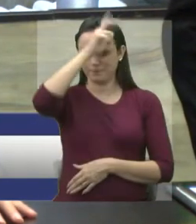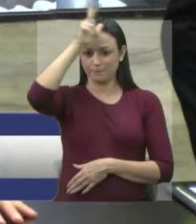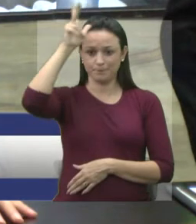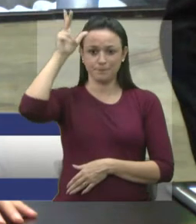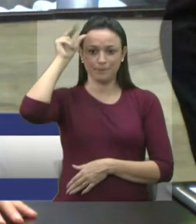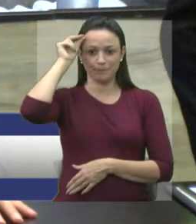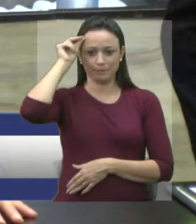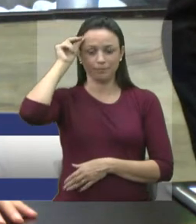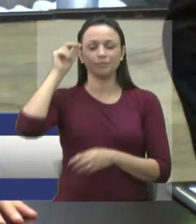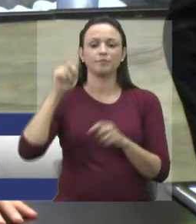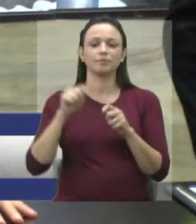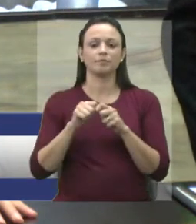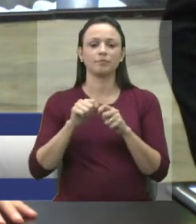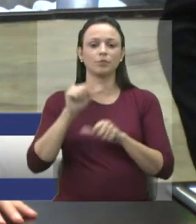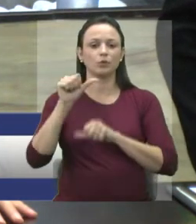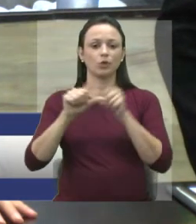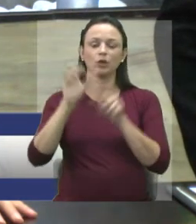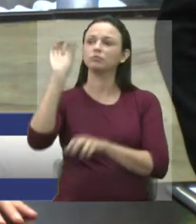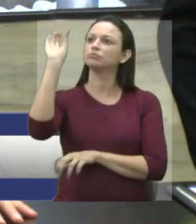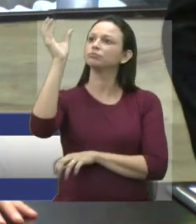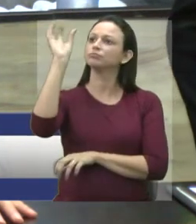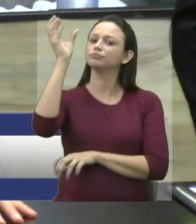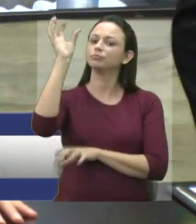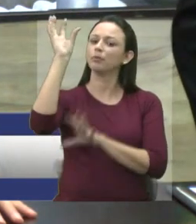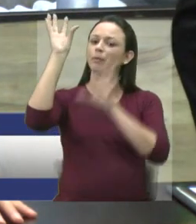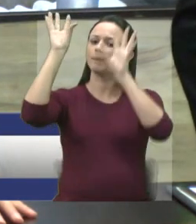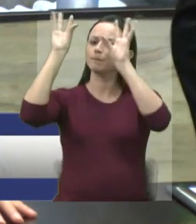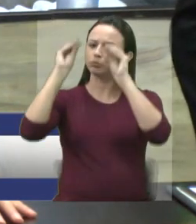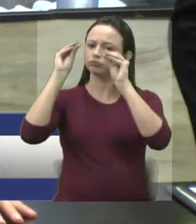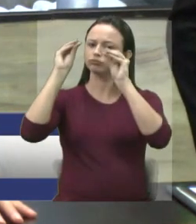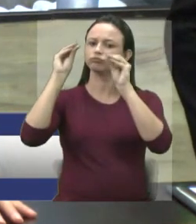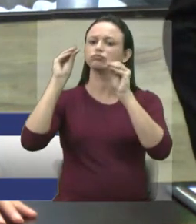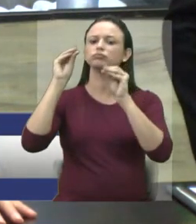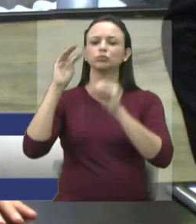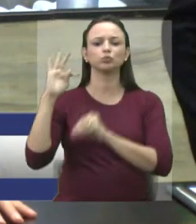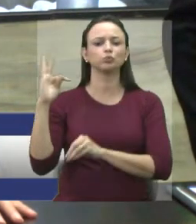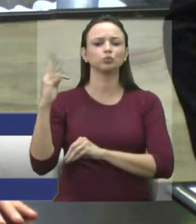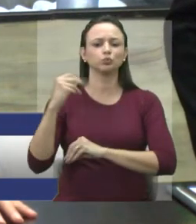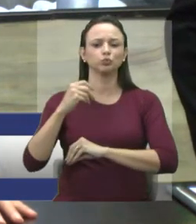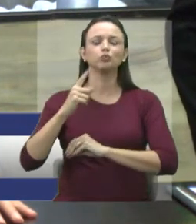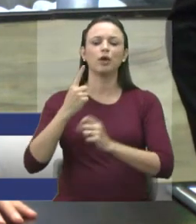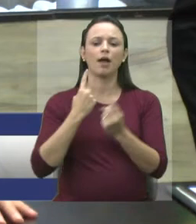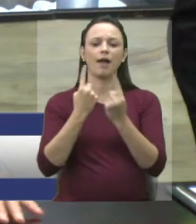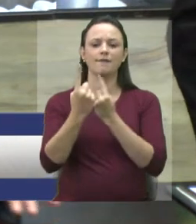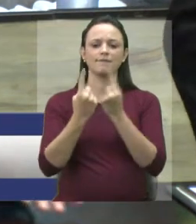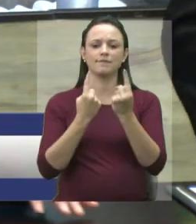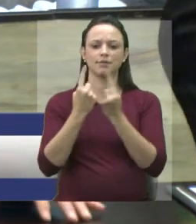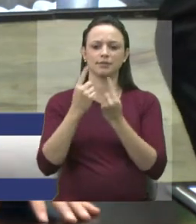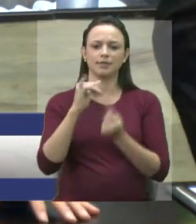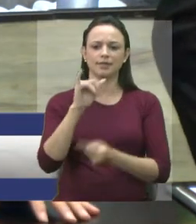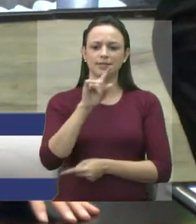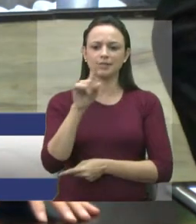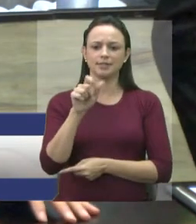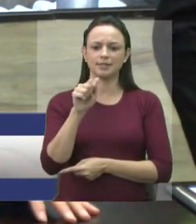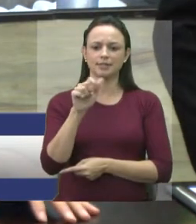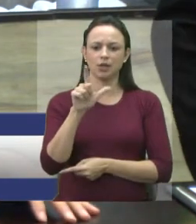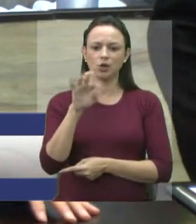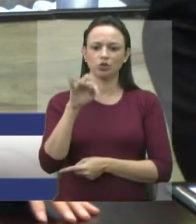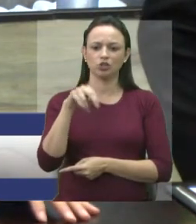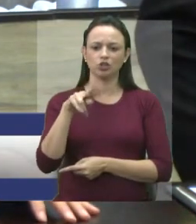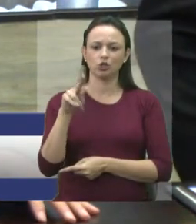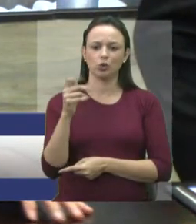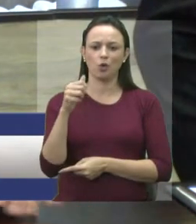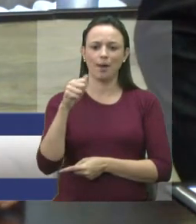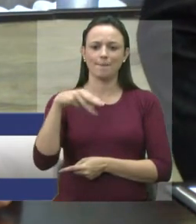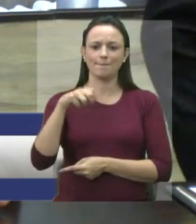que proceda à troca das lâmpadas queimadas em toda a extensão da Avenida Isaltino do Amaral Carvalho.